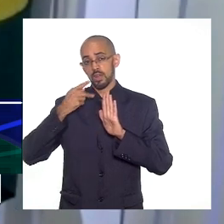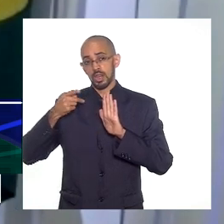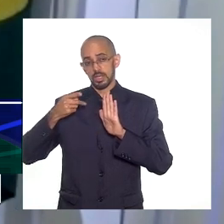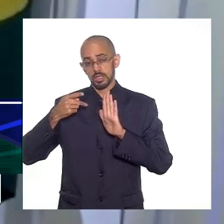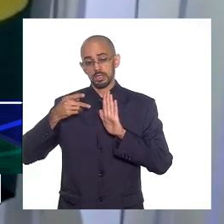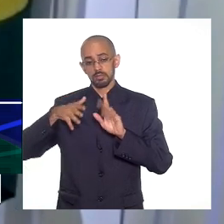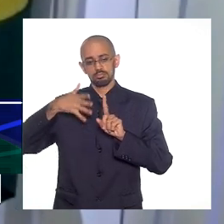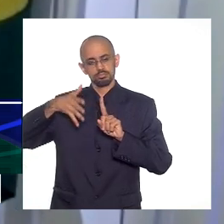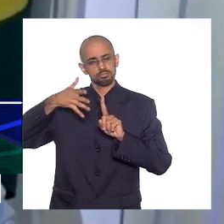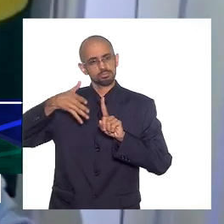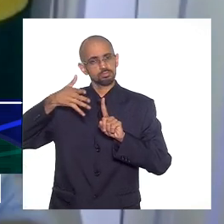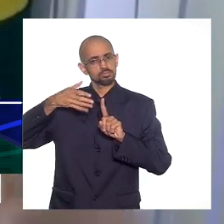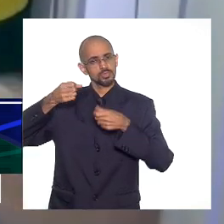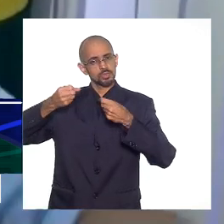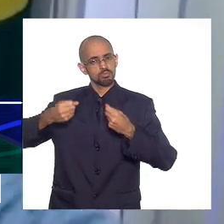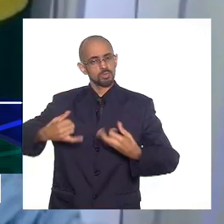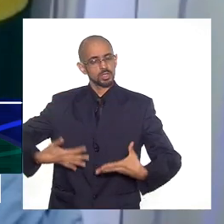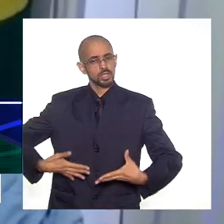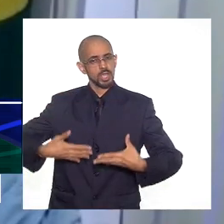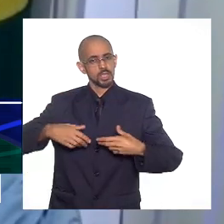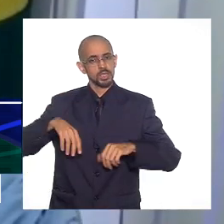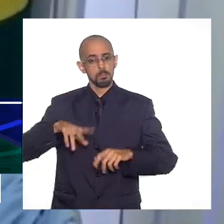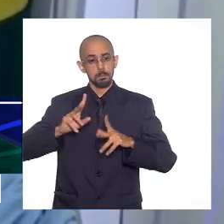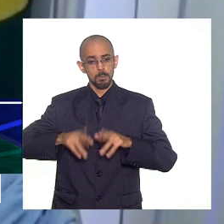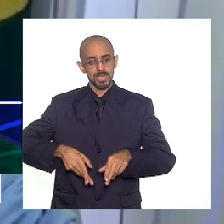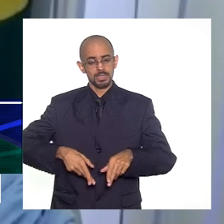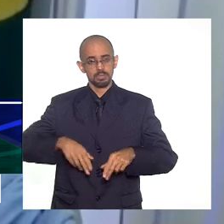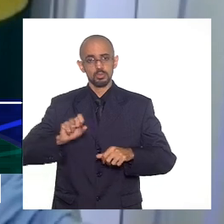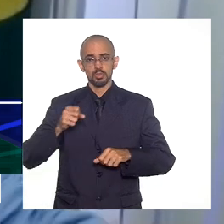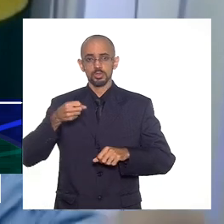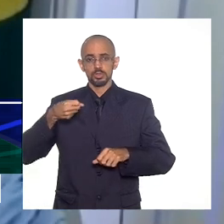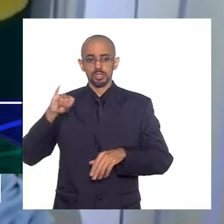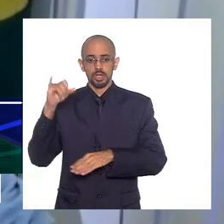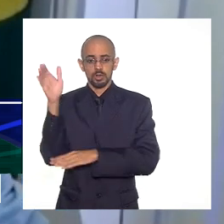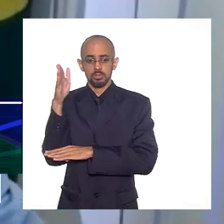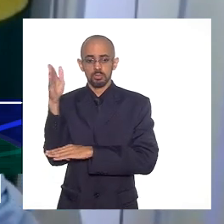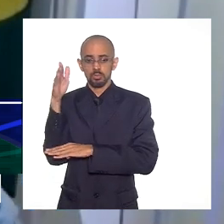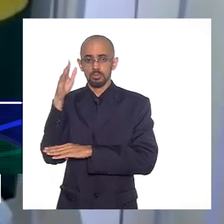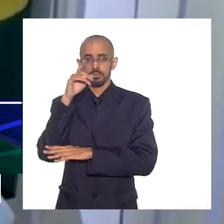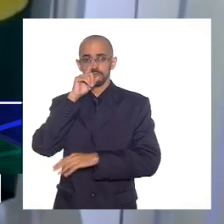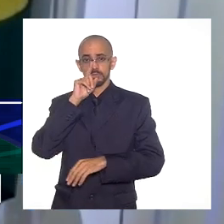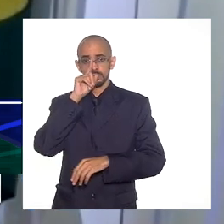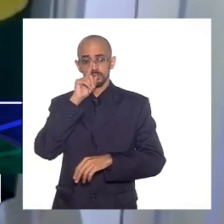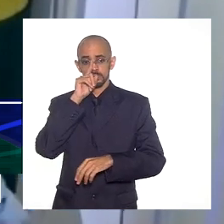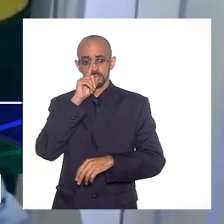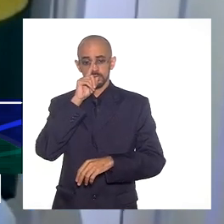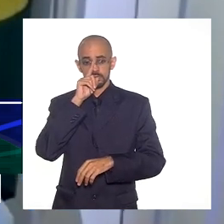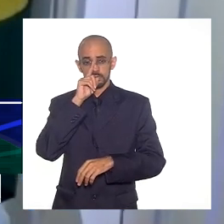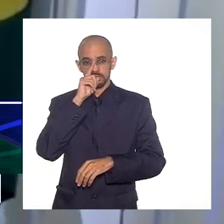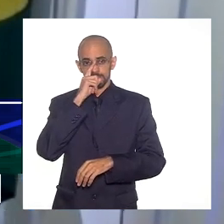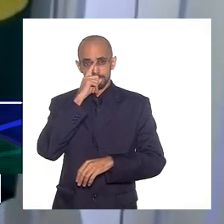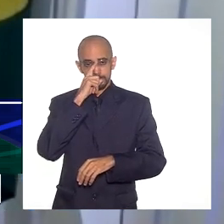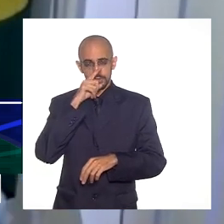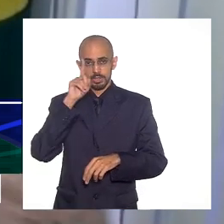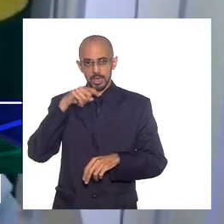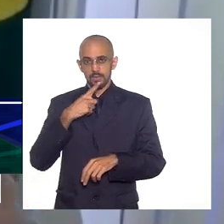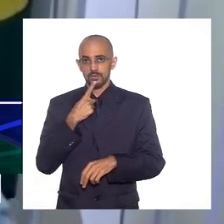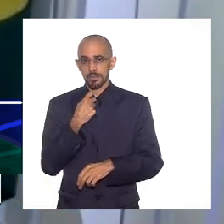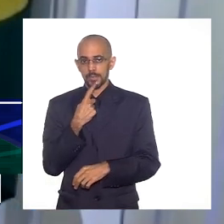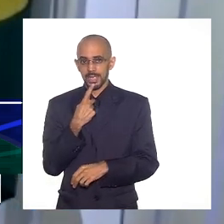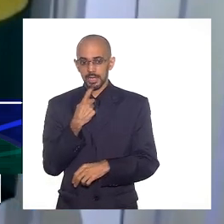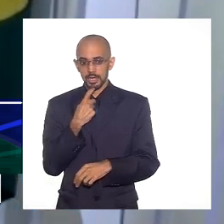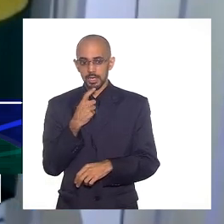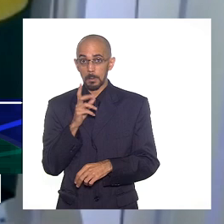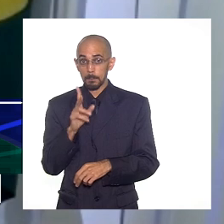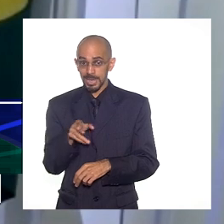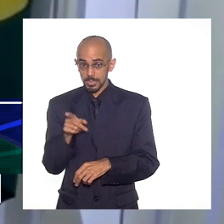que eu desenvolvi aqui, e mesmo estando sob bandeira de alto risco, enfim, aqui a bandeira vermelha, ainda